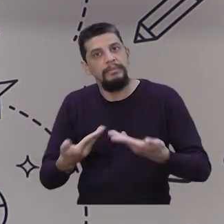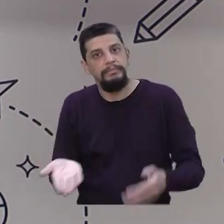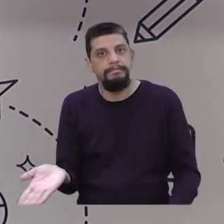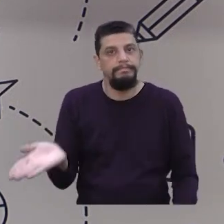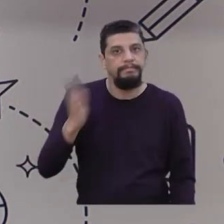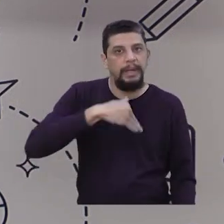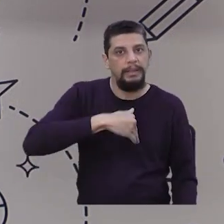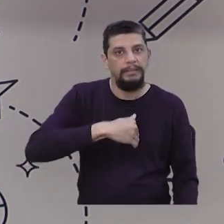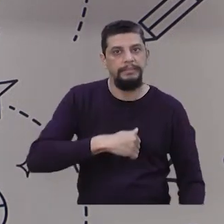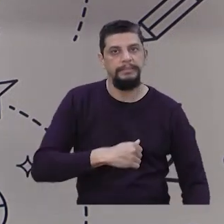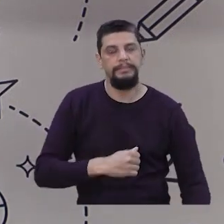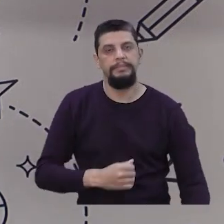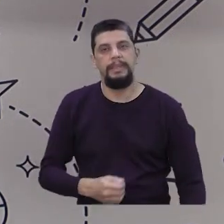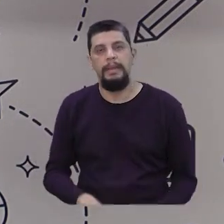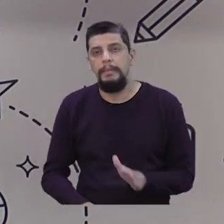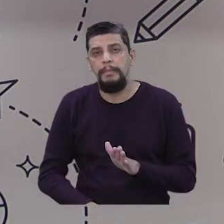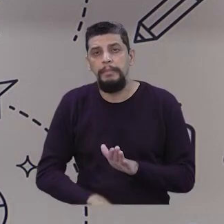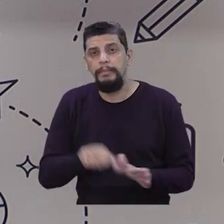vamos lá.